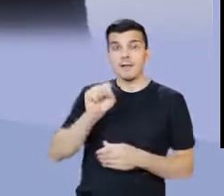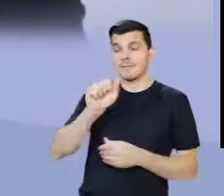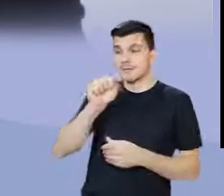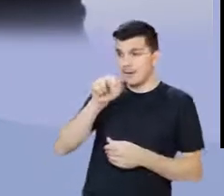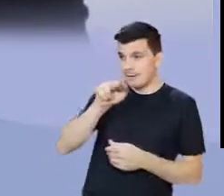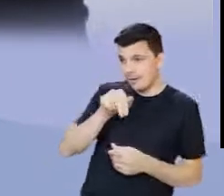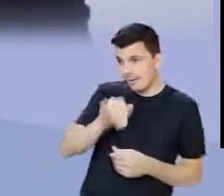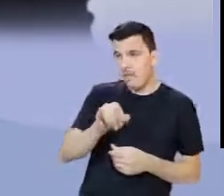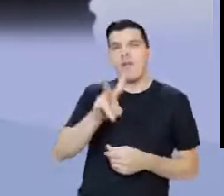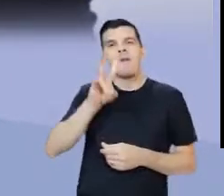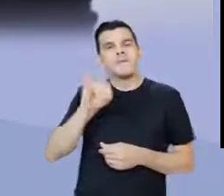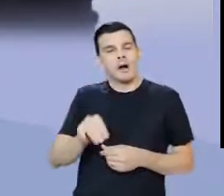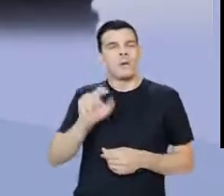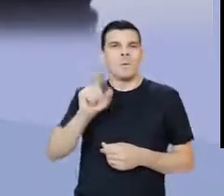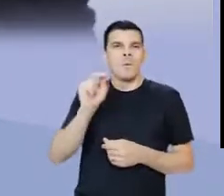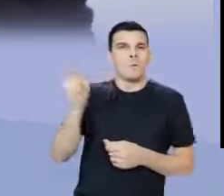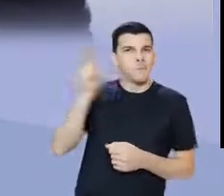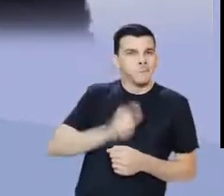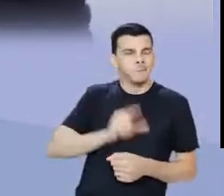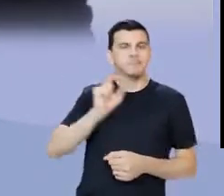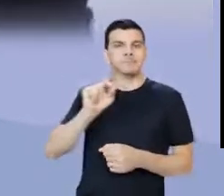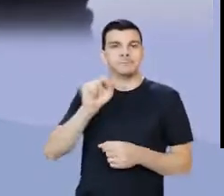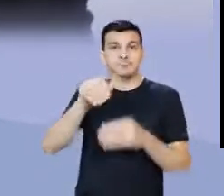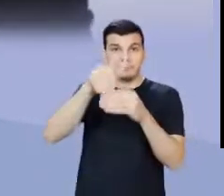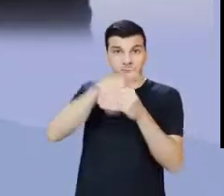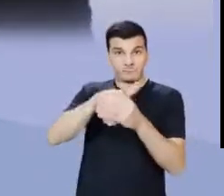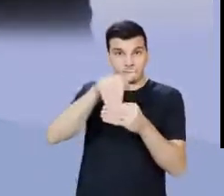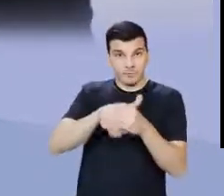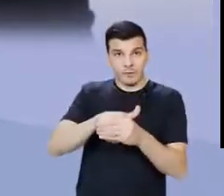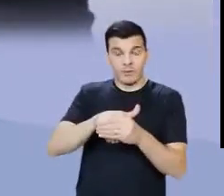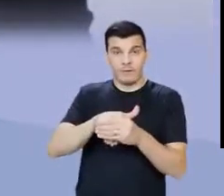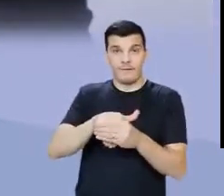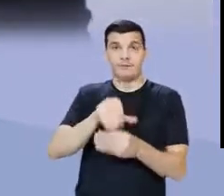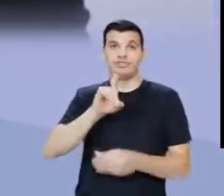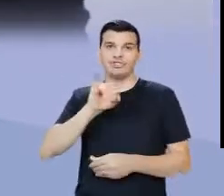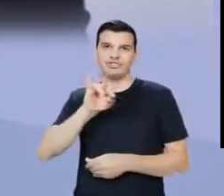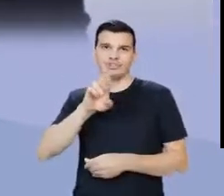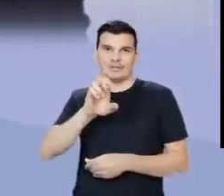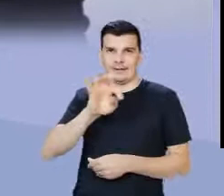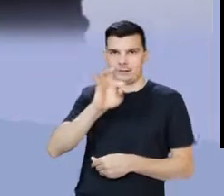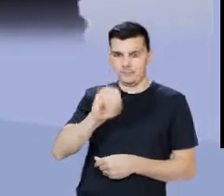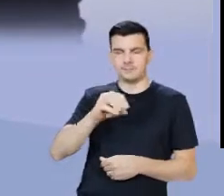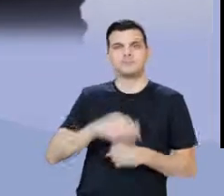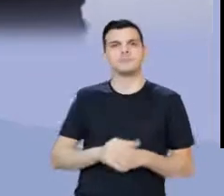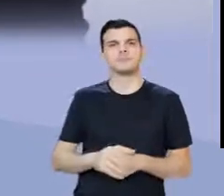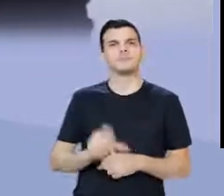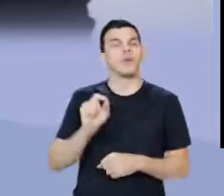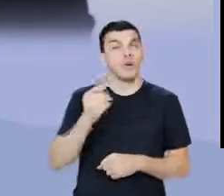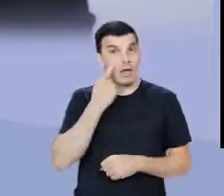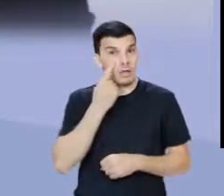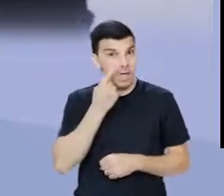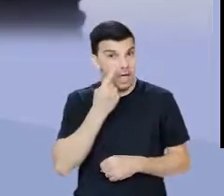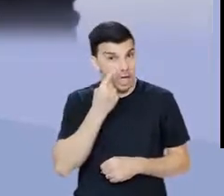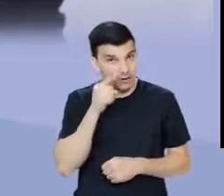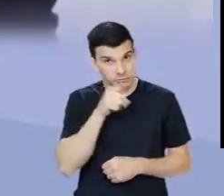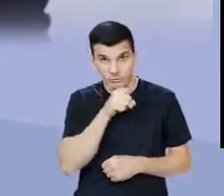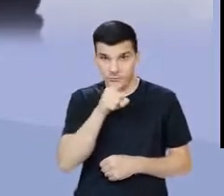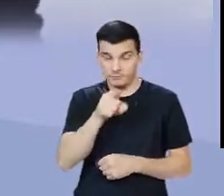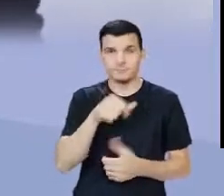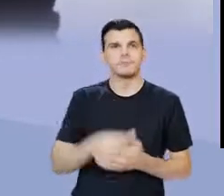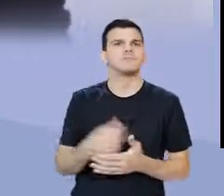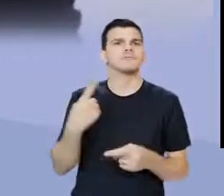com José Sarney que vai ser reestabelecido o voto direto da população brasileira. E é aí que eu